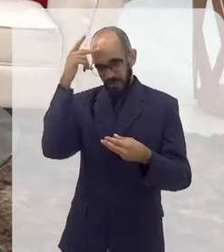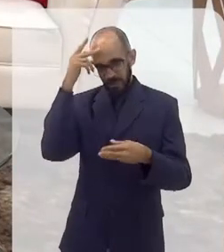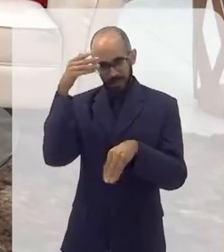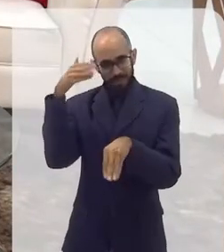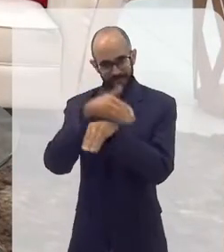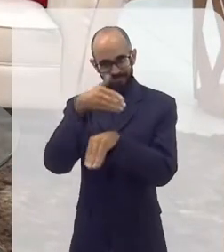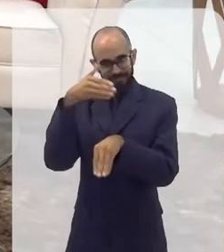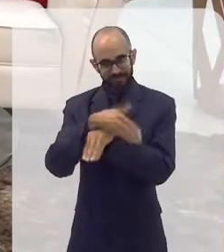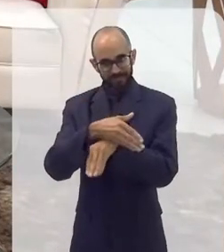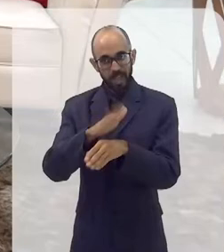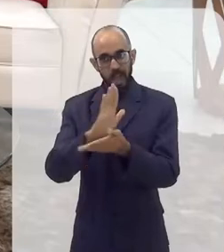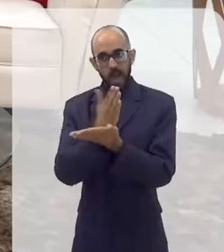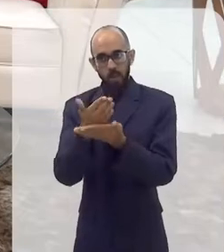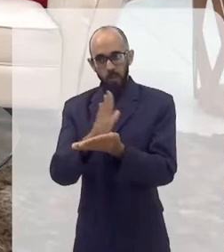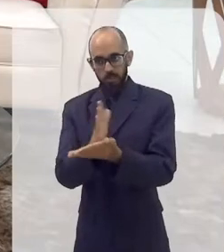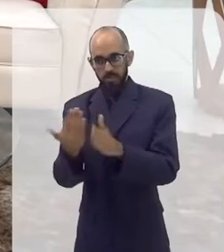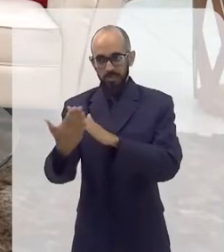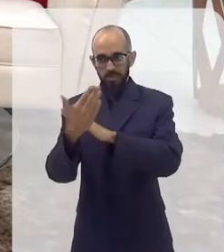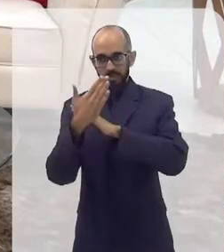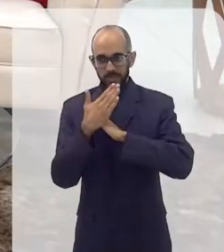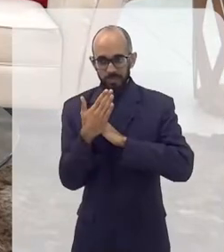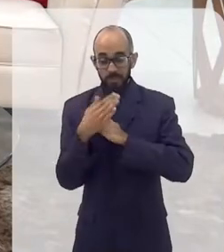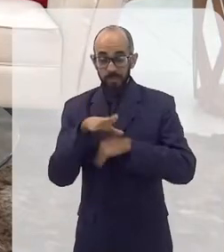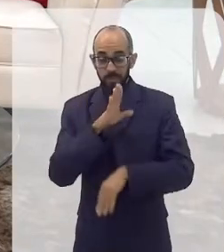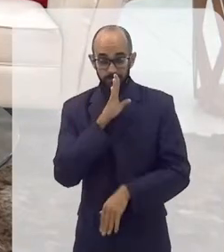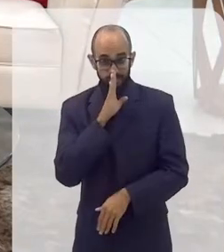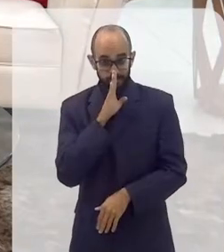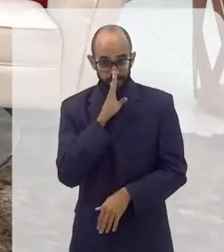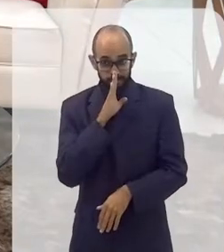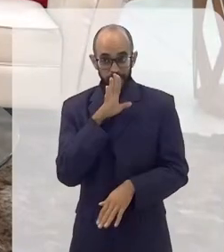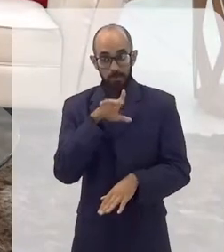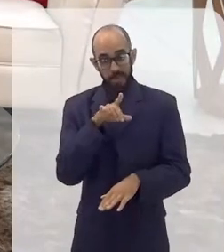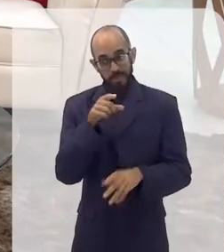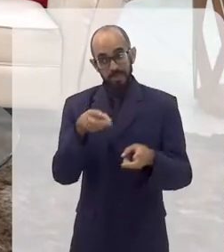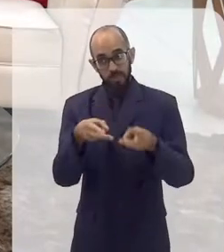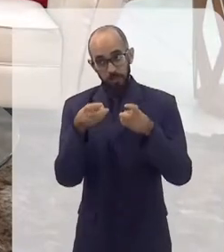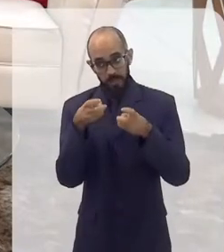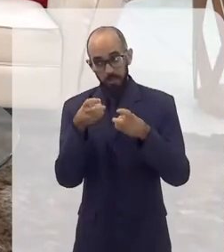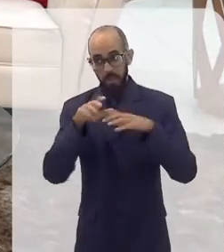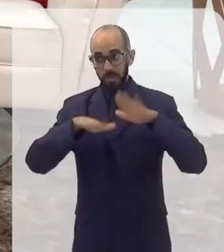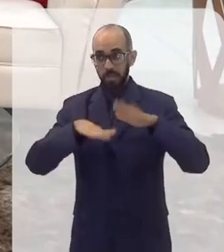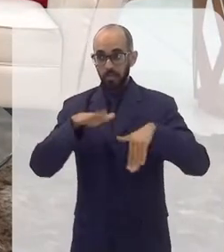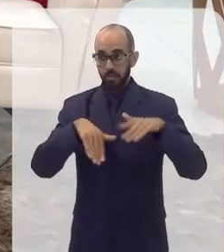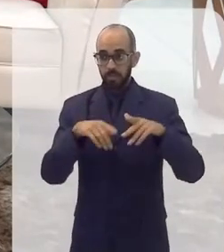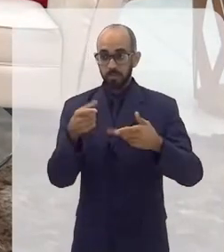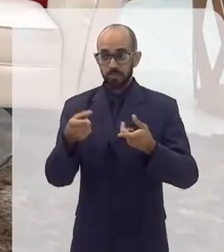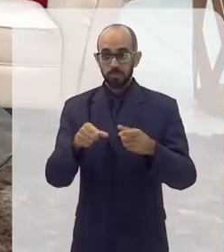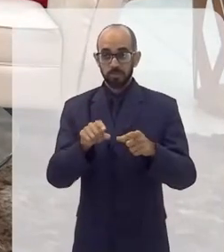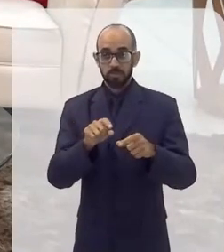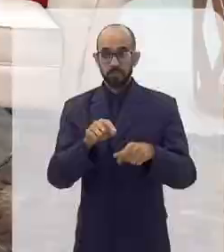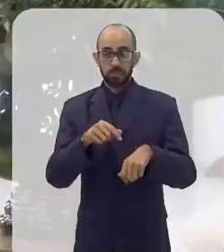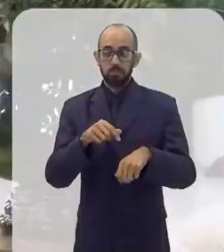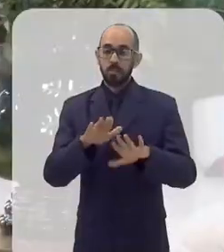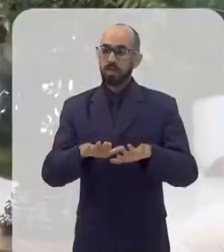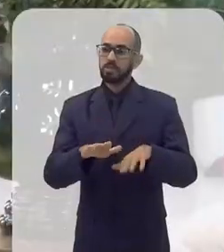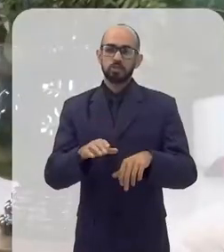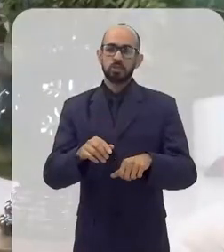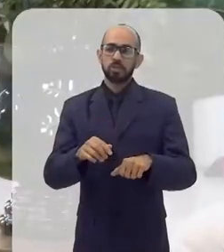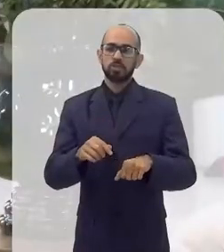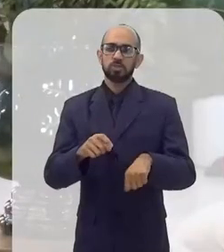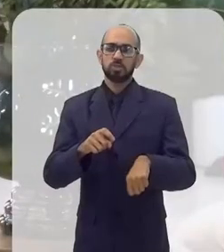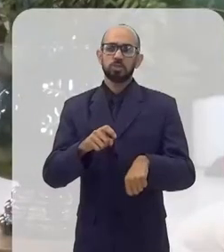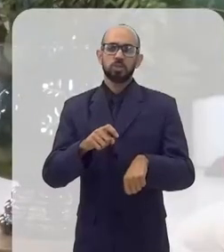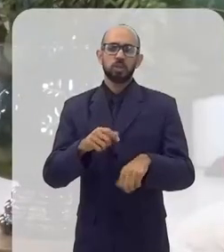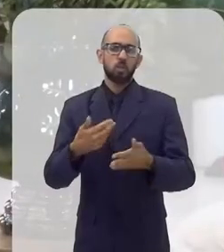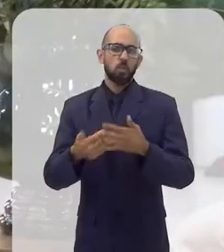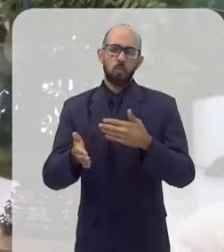pessoas, algumas até estão nos ajudando aqui, fizeram silêncio, mas vocês vão escutar e, em momento nenhum, nós